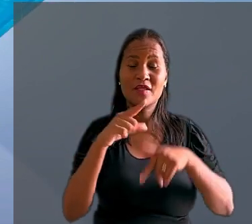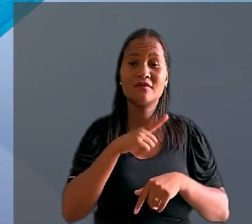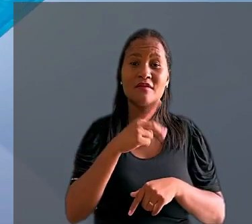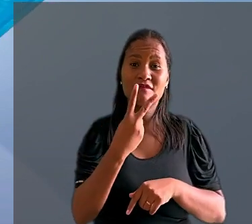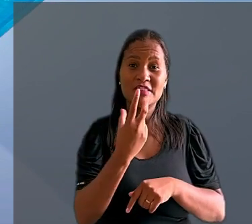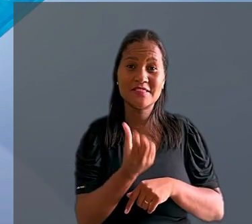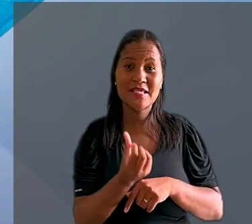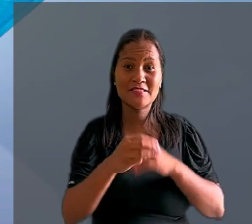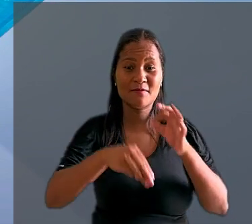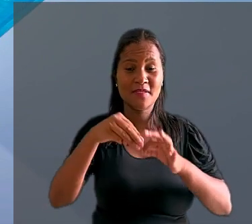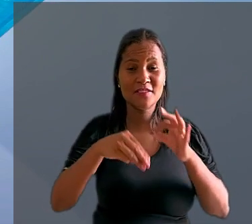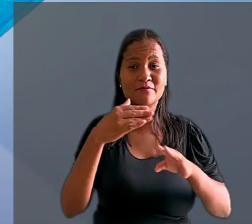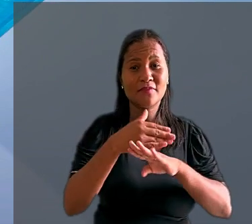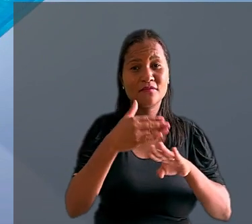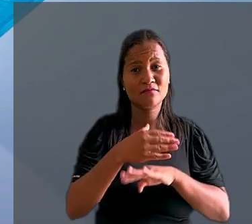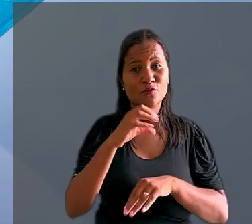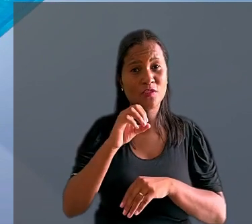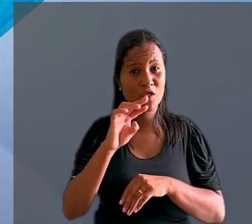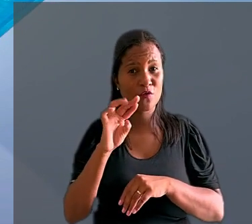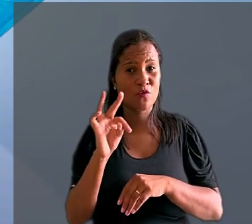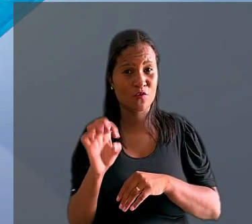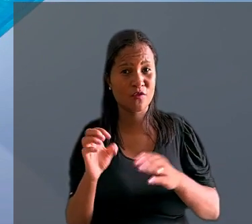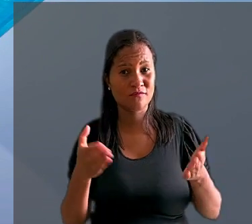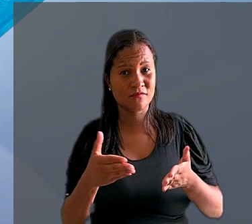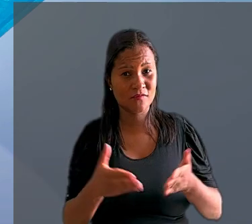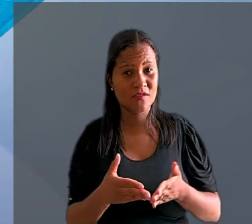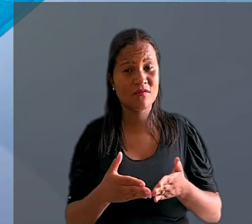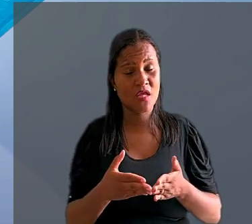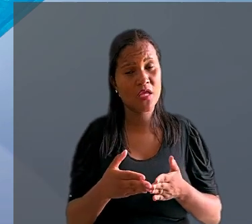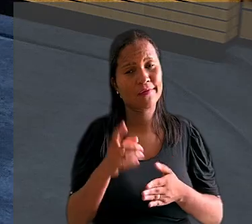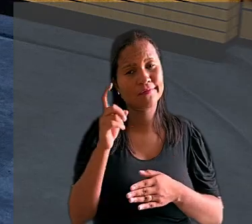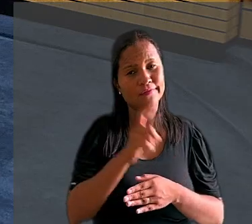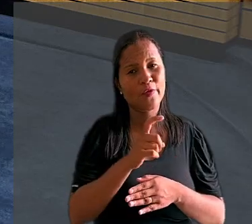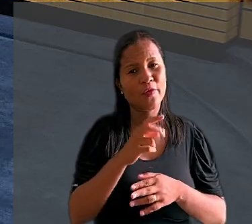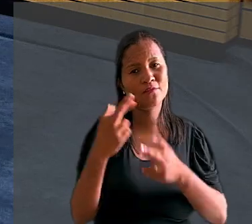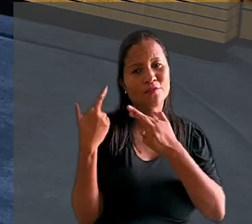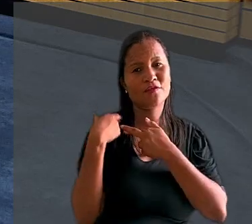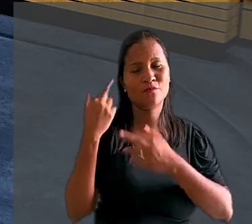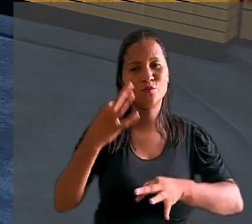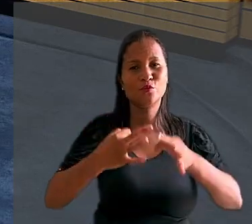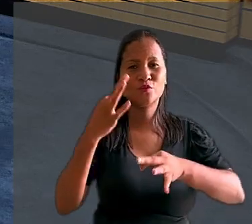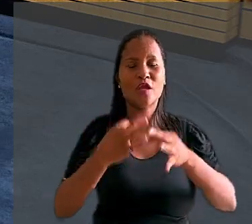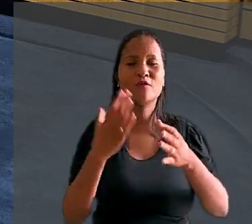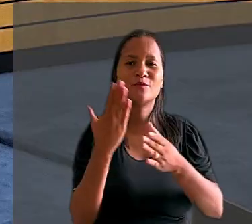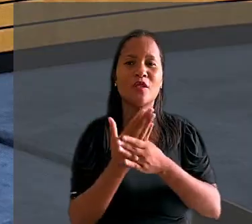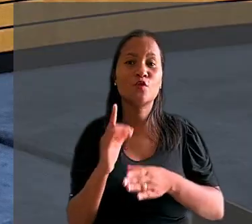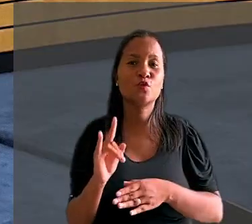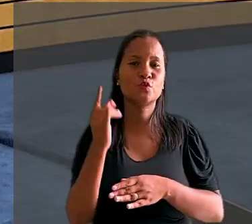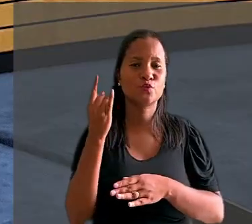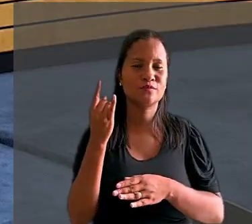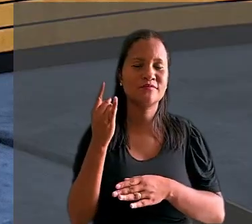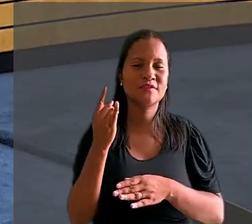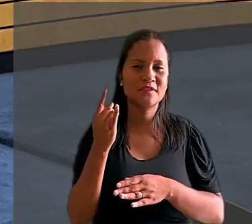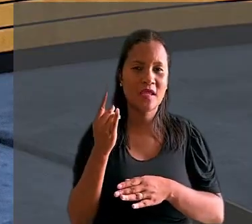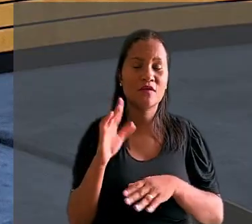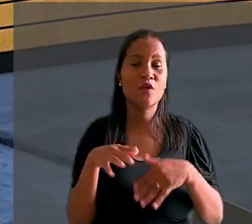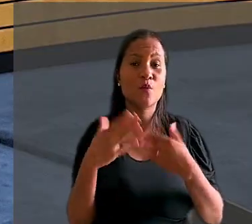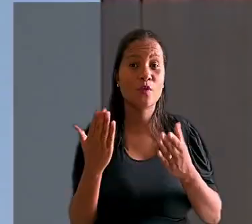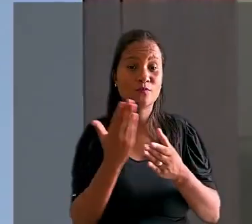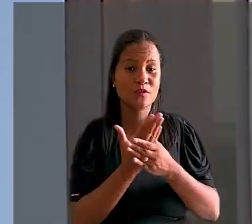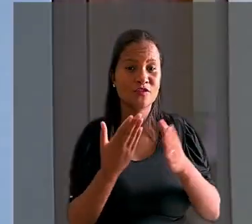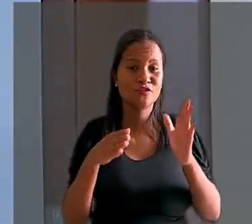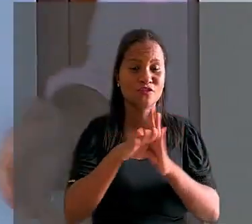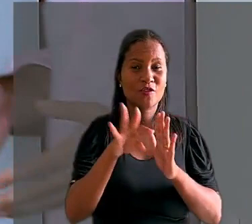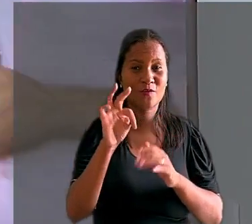do Trabalho, 26 ministros compõem a corte atualmente, e são eles os responsáveis por julgar os processos em última